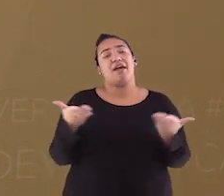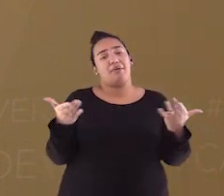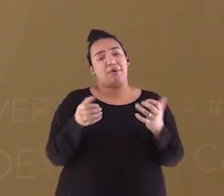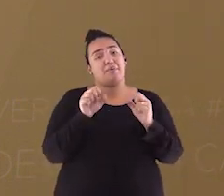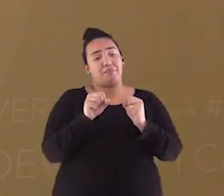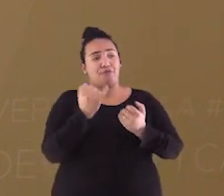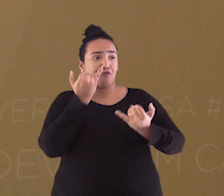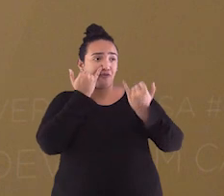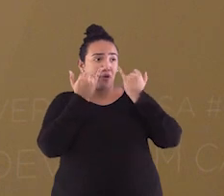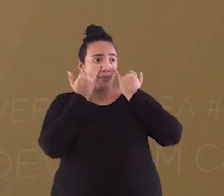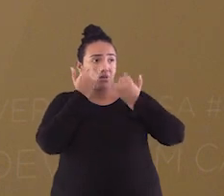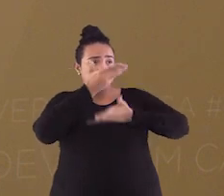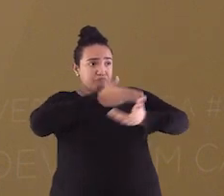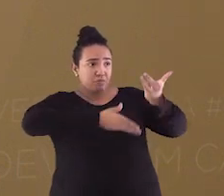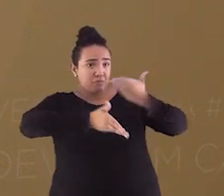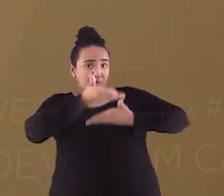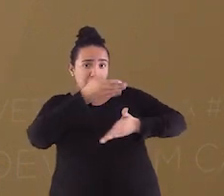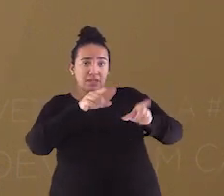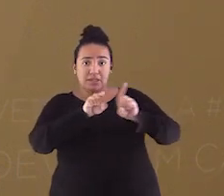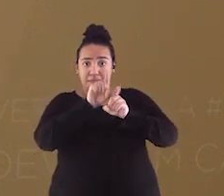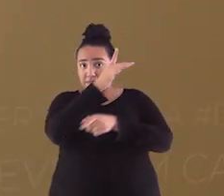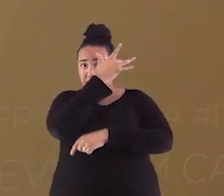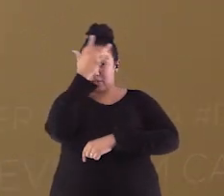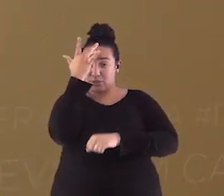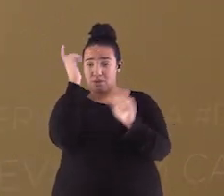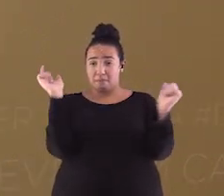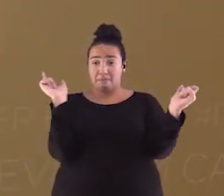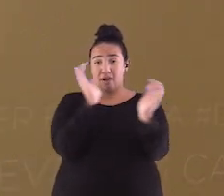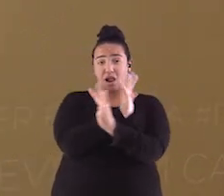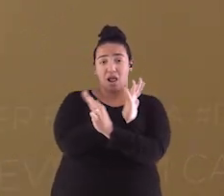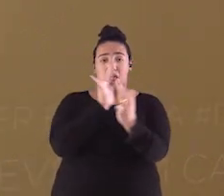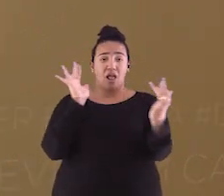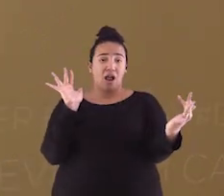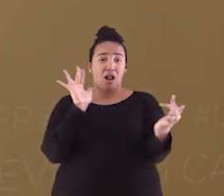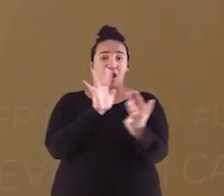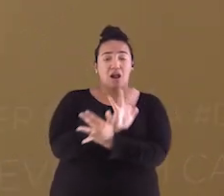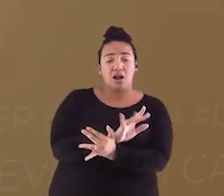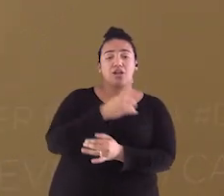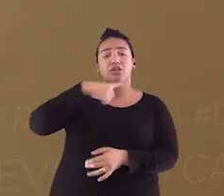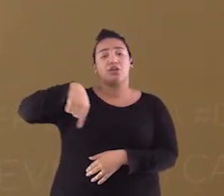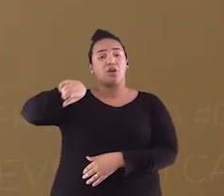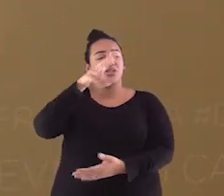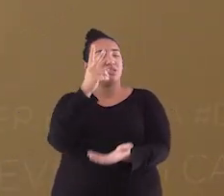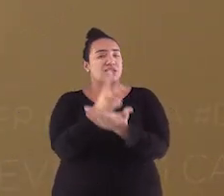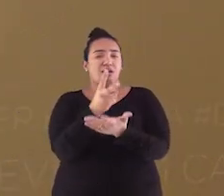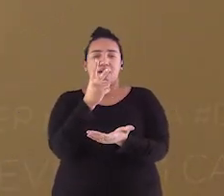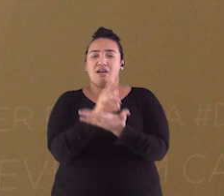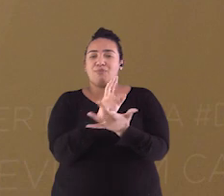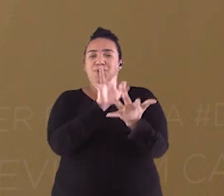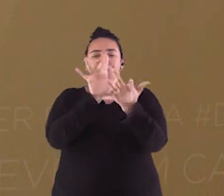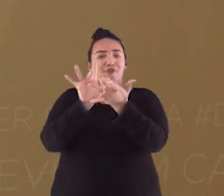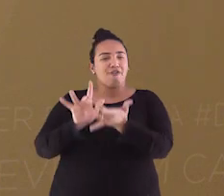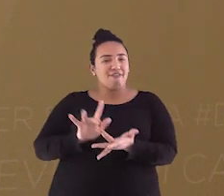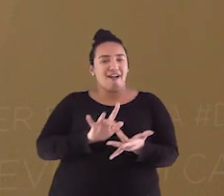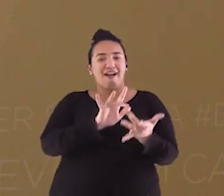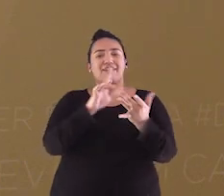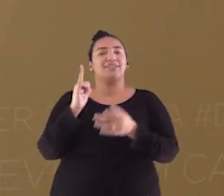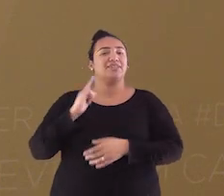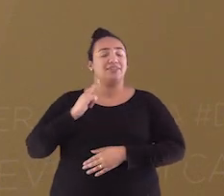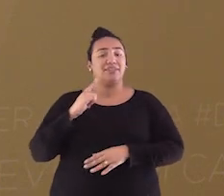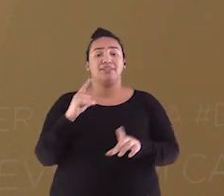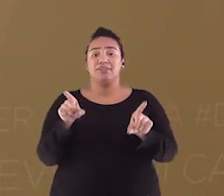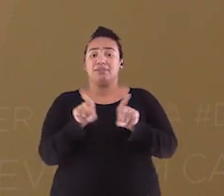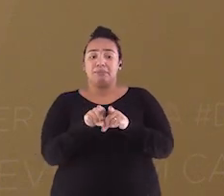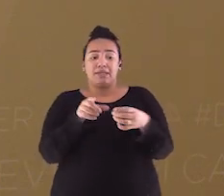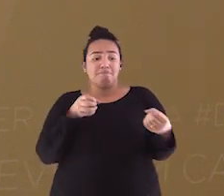de informações e fluxos de pessoas, fazendo com que estejamos sempre conectados e, de certa maneira,